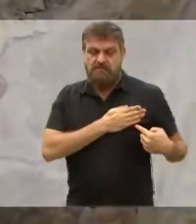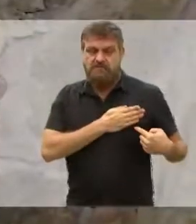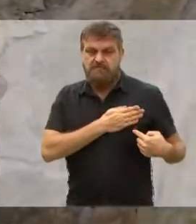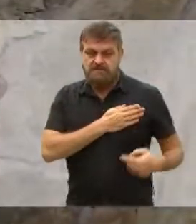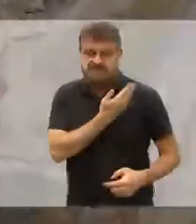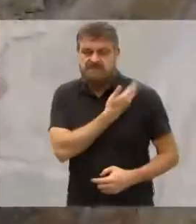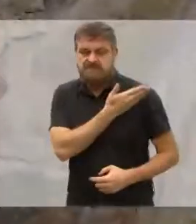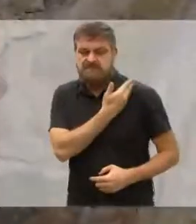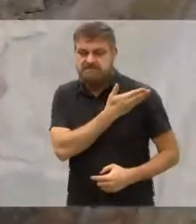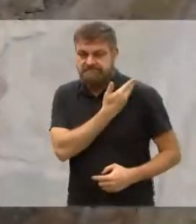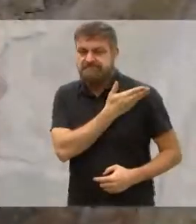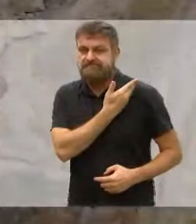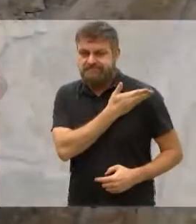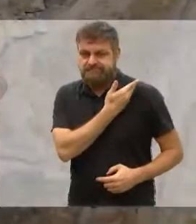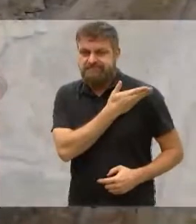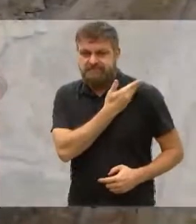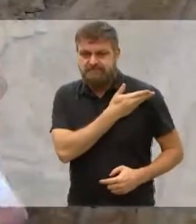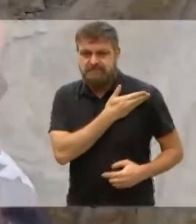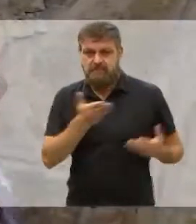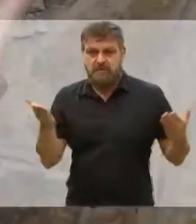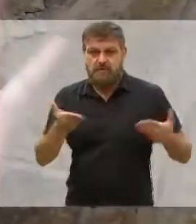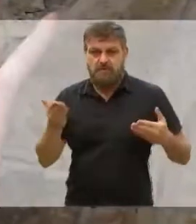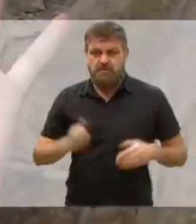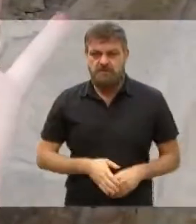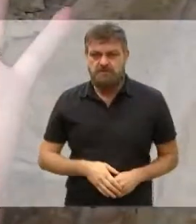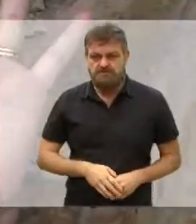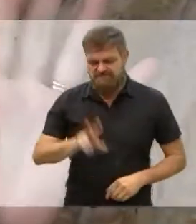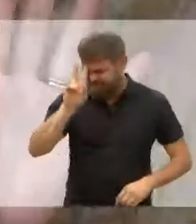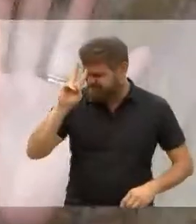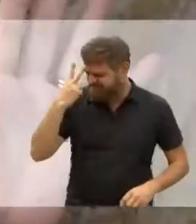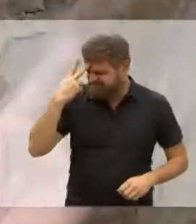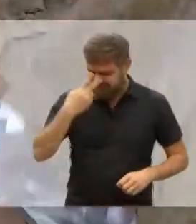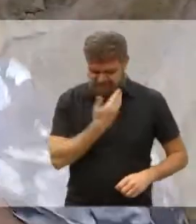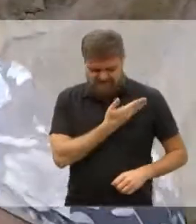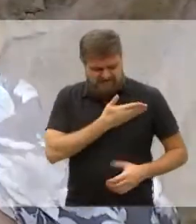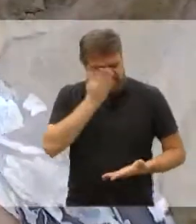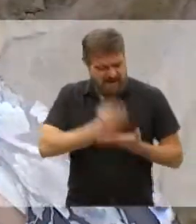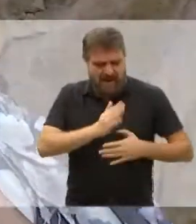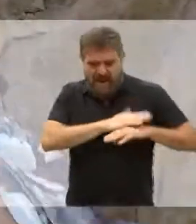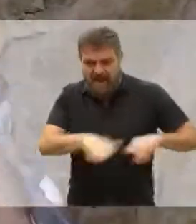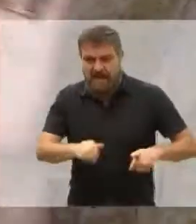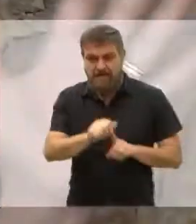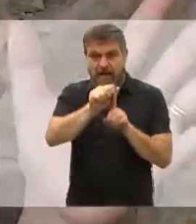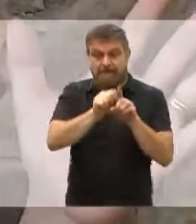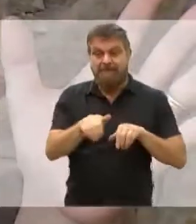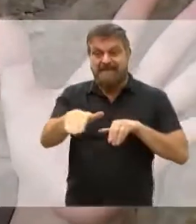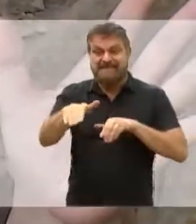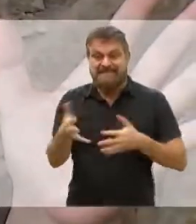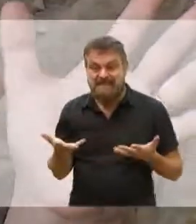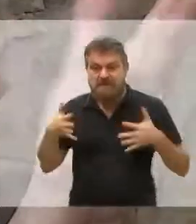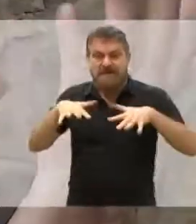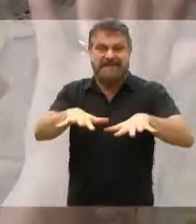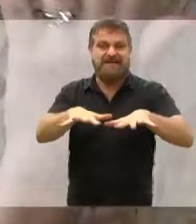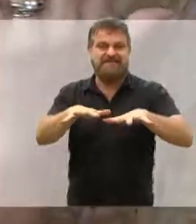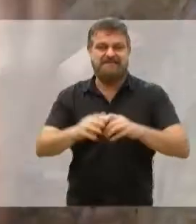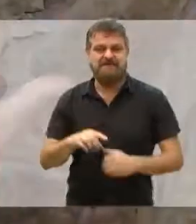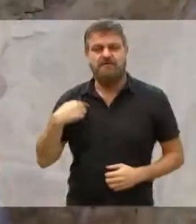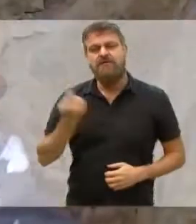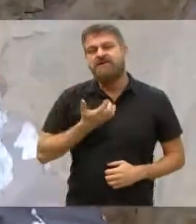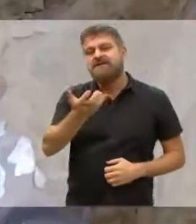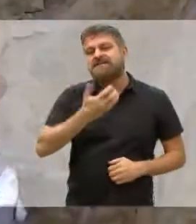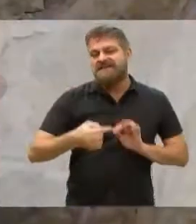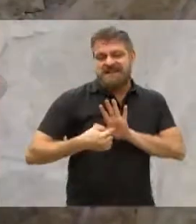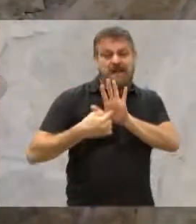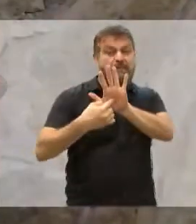que o coração está vivendo. Então, hoje é dia de quebrar preconceito, setembro, mês da inclusão, e nós